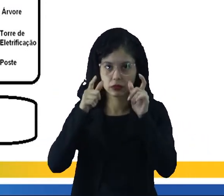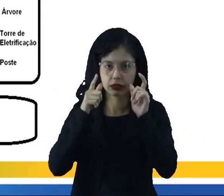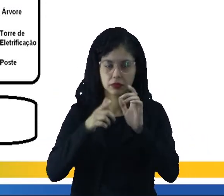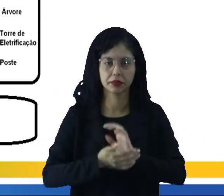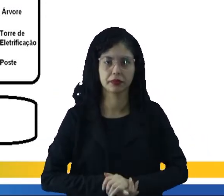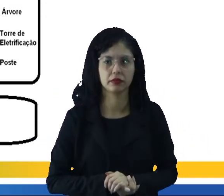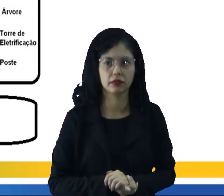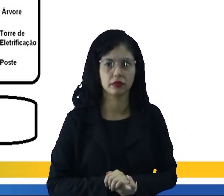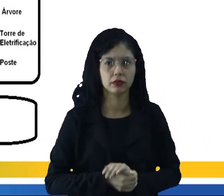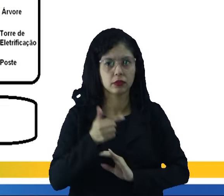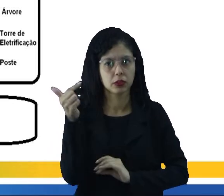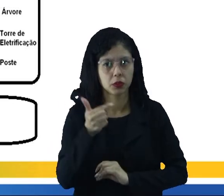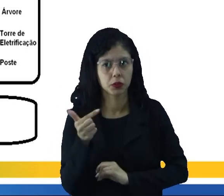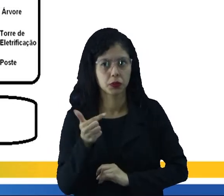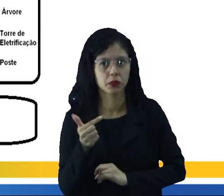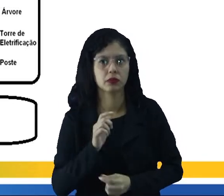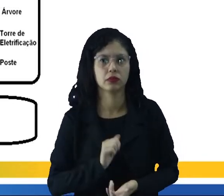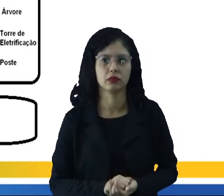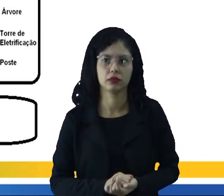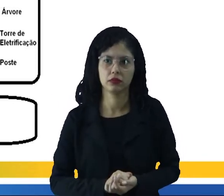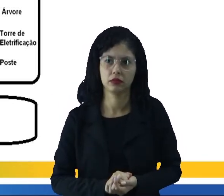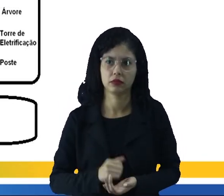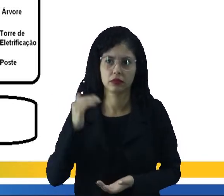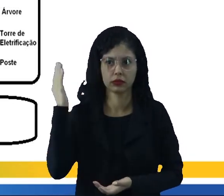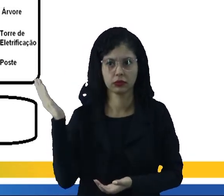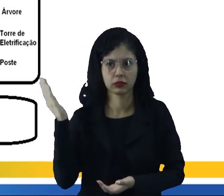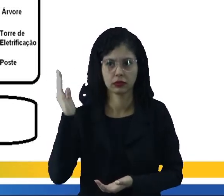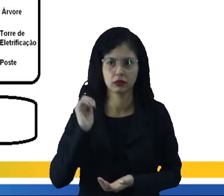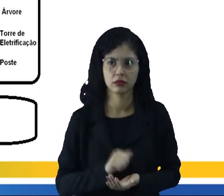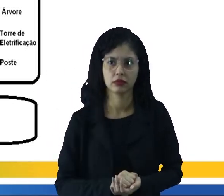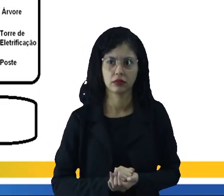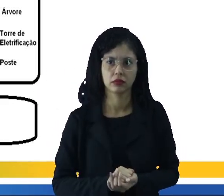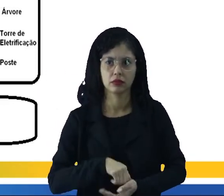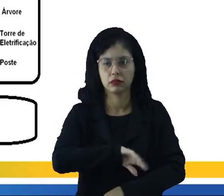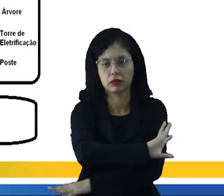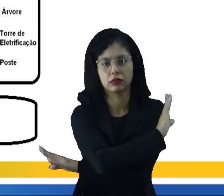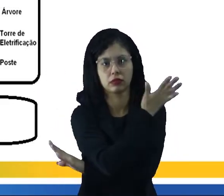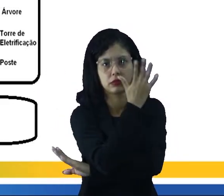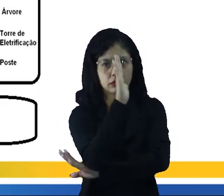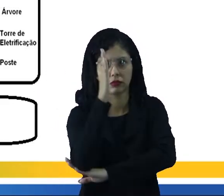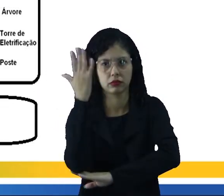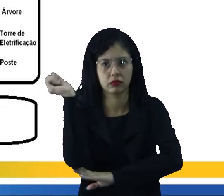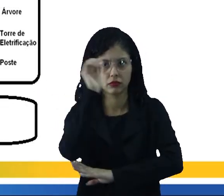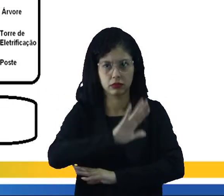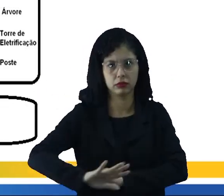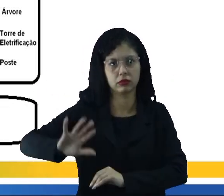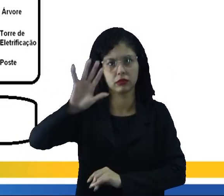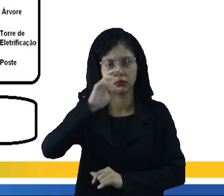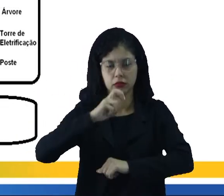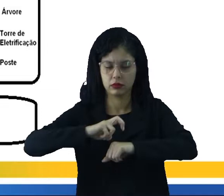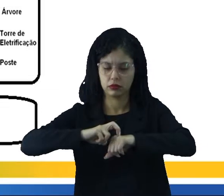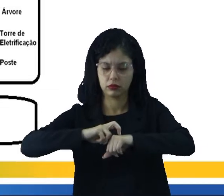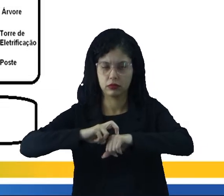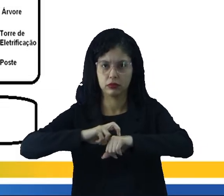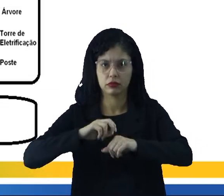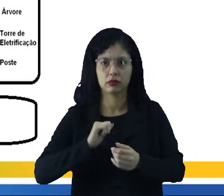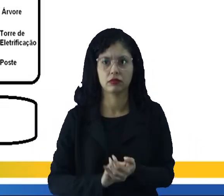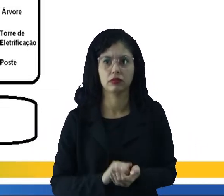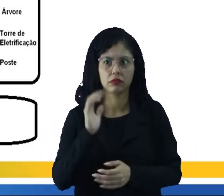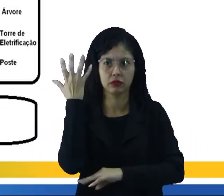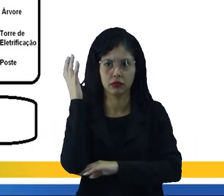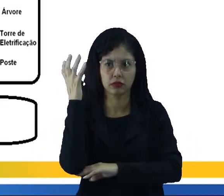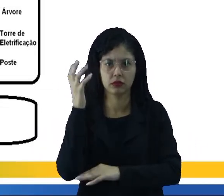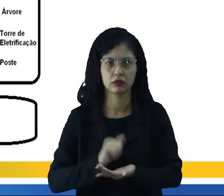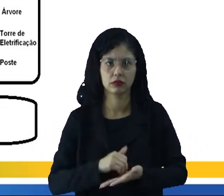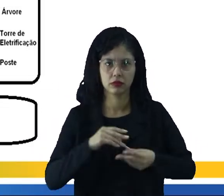observar. No segundo quadro você também tem a representação de paisagem, que geralmente vem de verde, indicando uma árvore